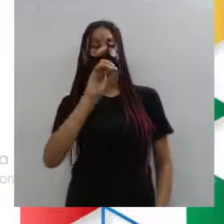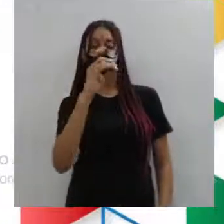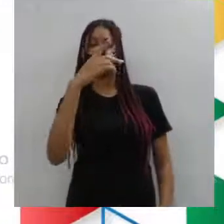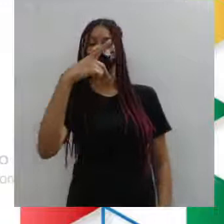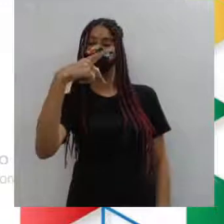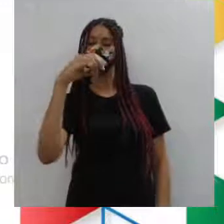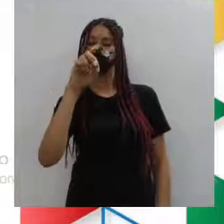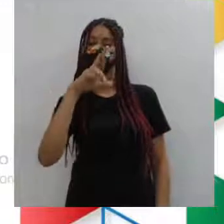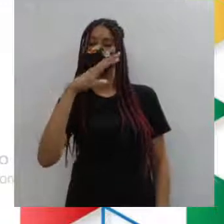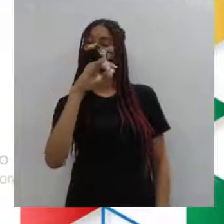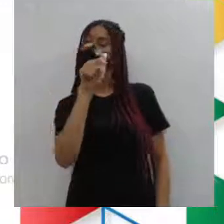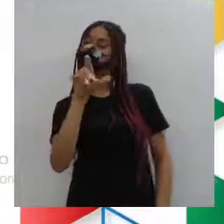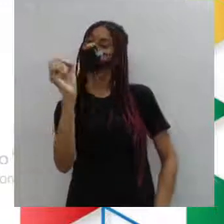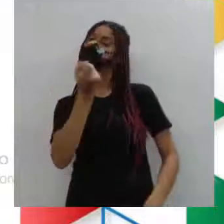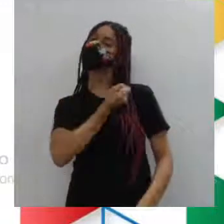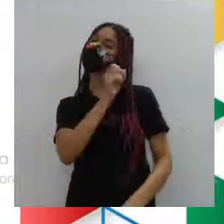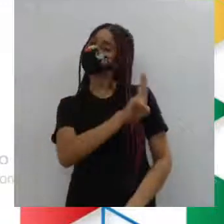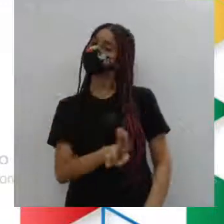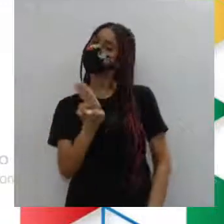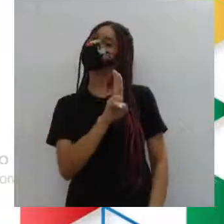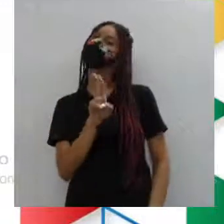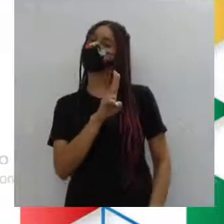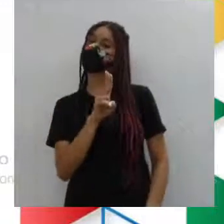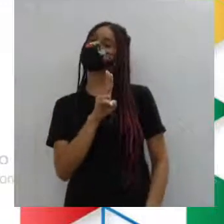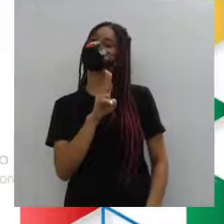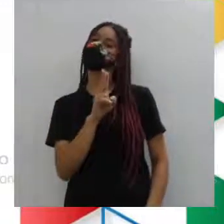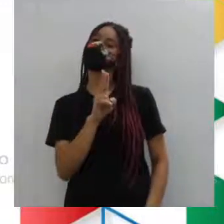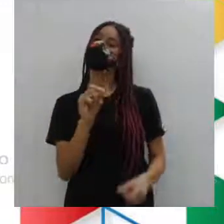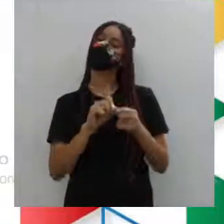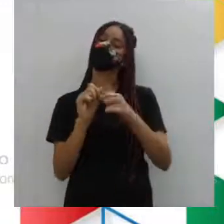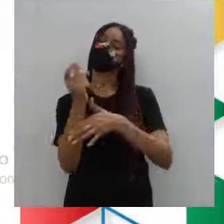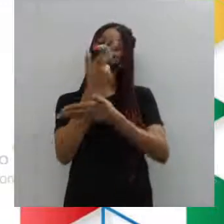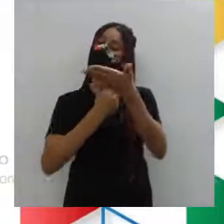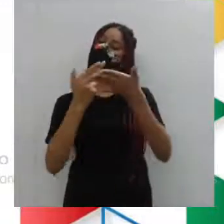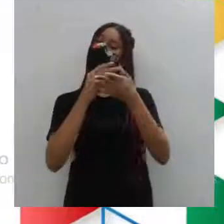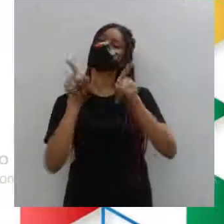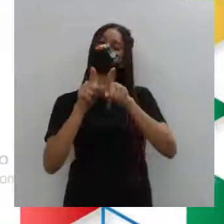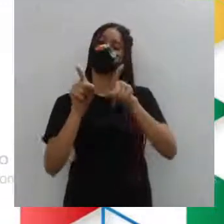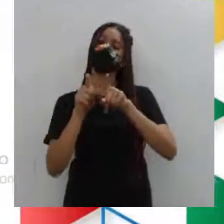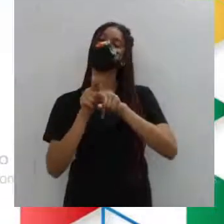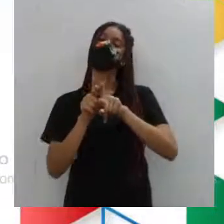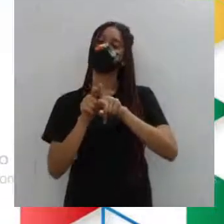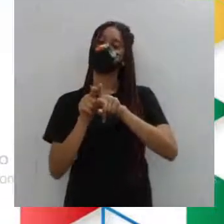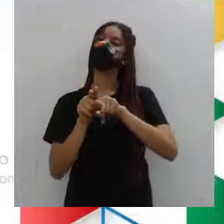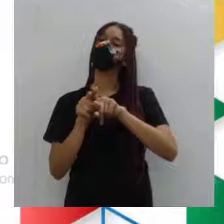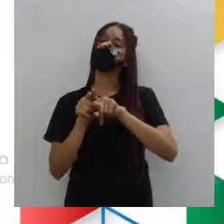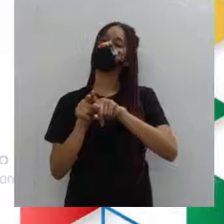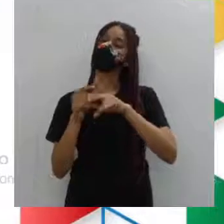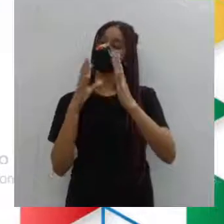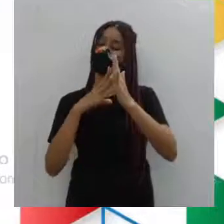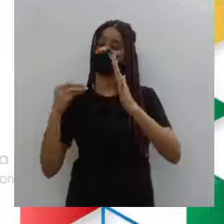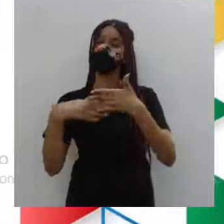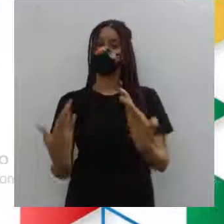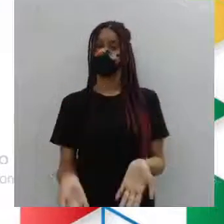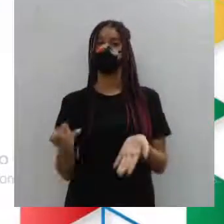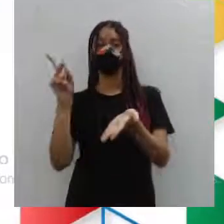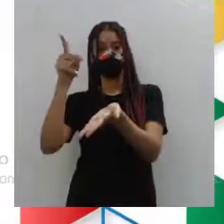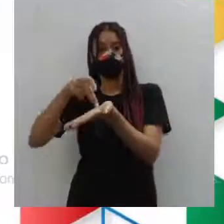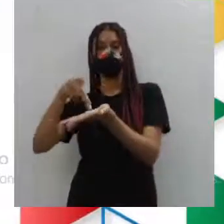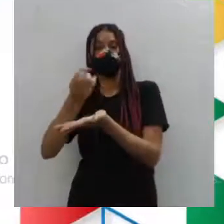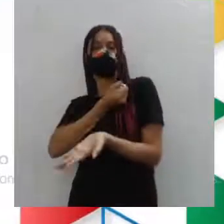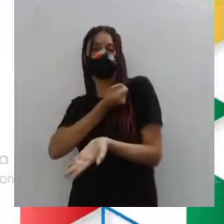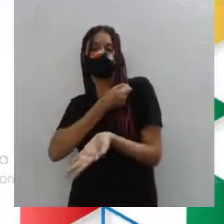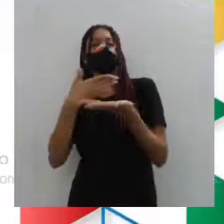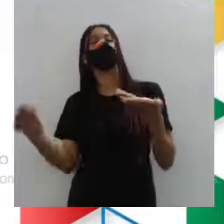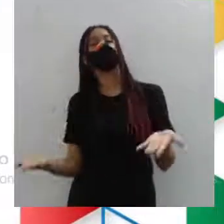número que está sendo utilizado como padrão para desenhar e o número que vai ser representado na vida real, tá?